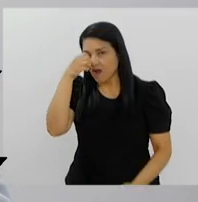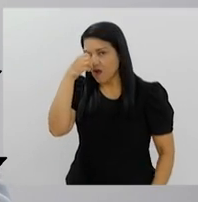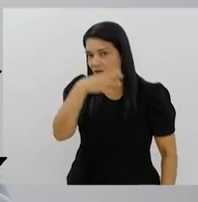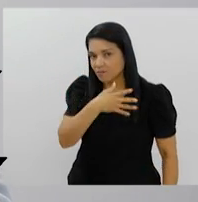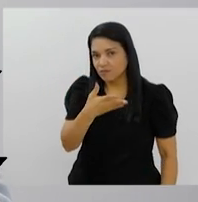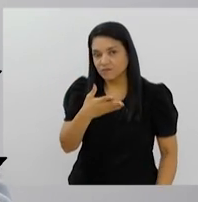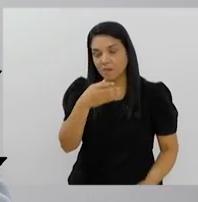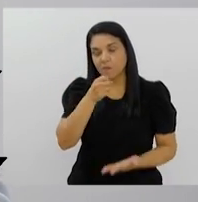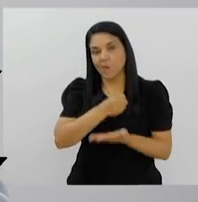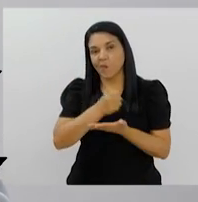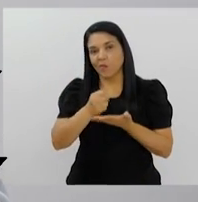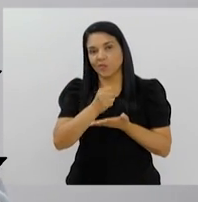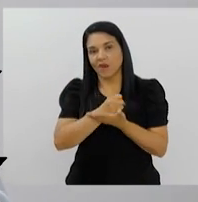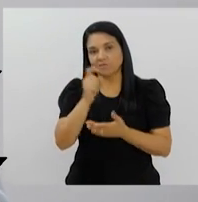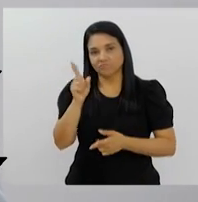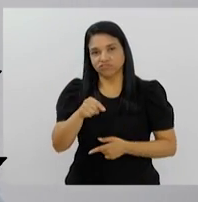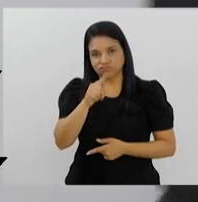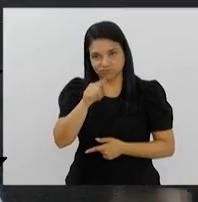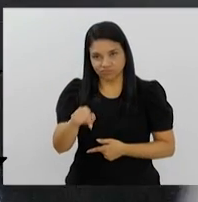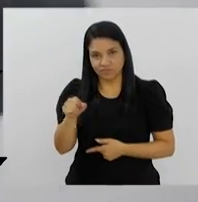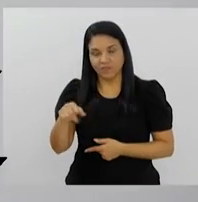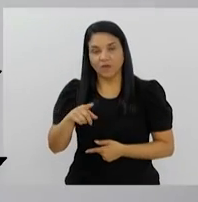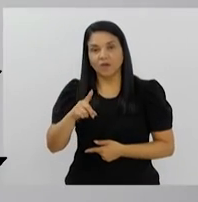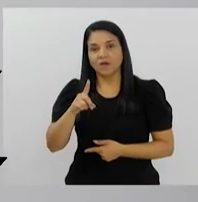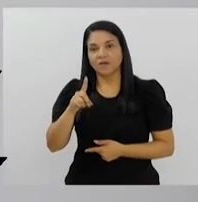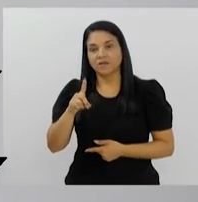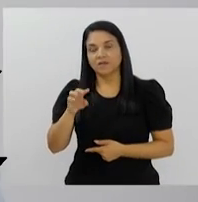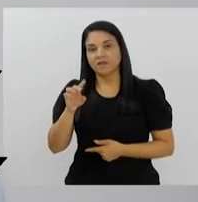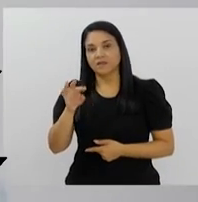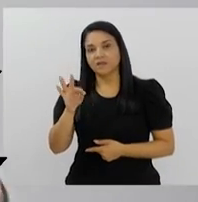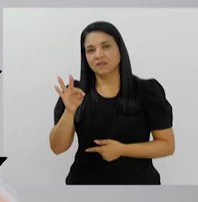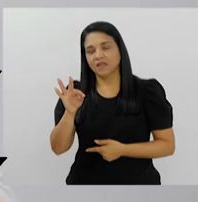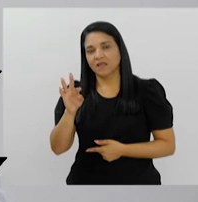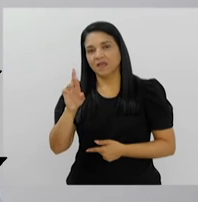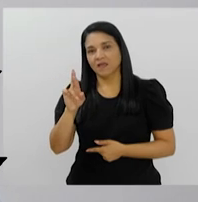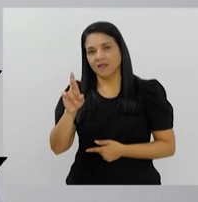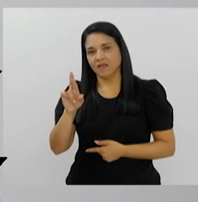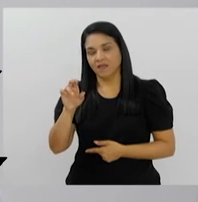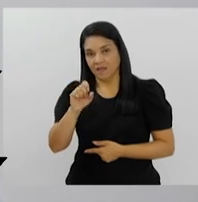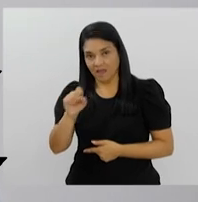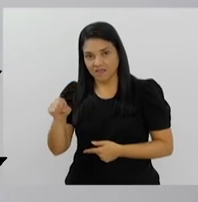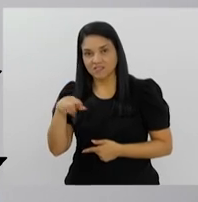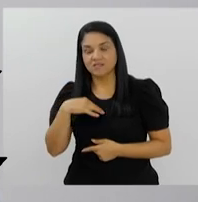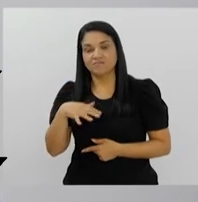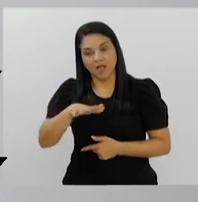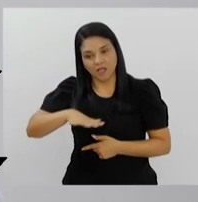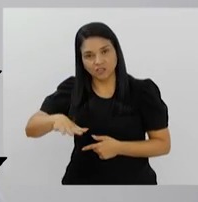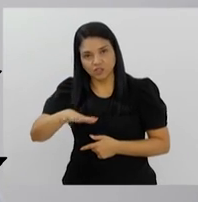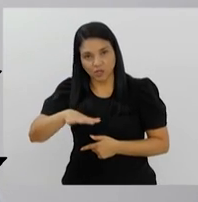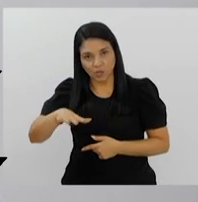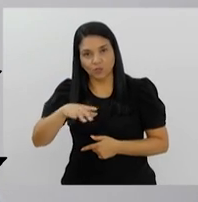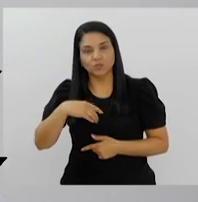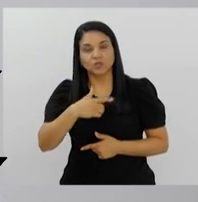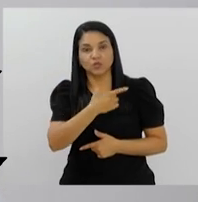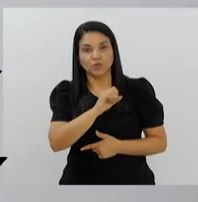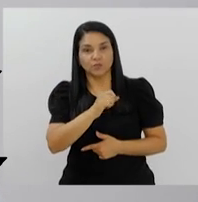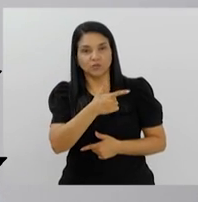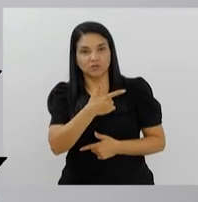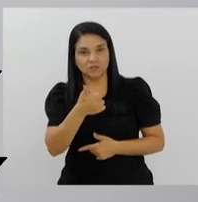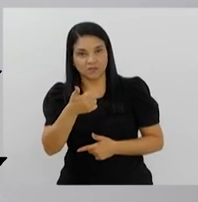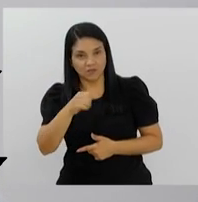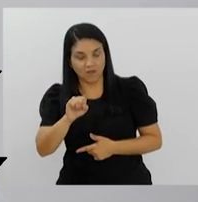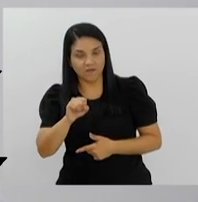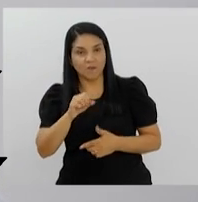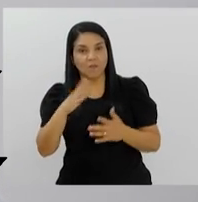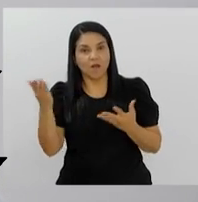cancelar o contrato o TRF da segunda região já tinha reconhecido em 2019 através de uma ação civil